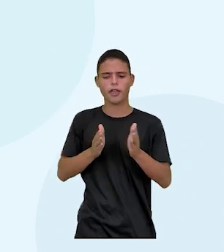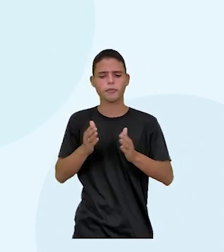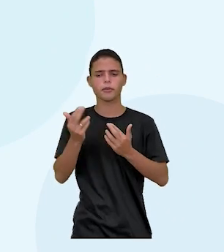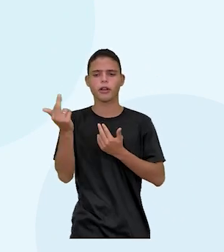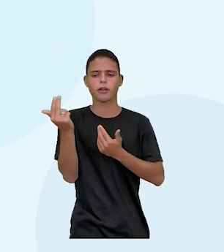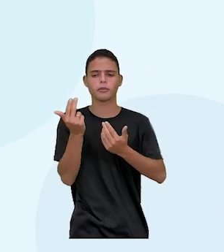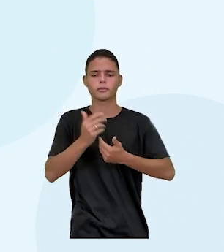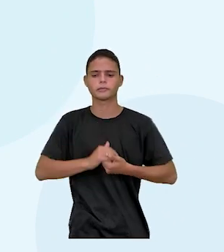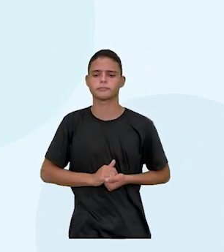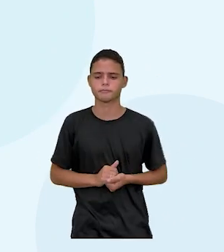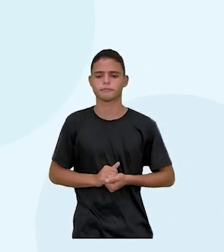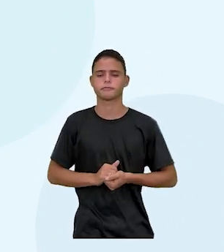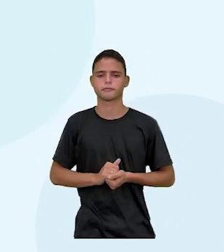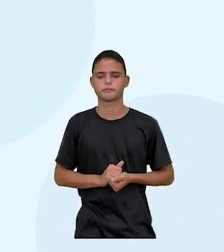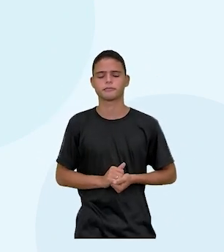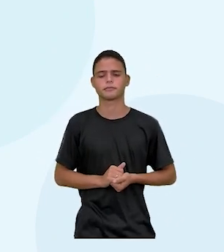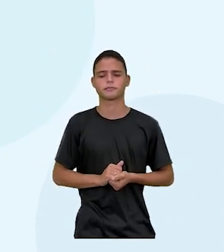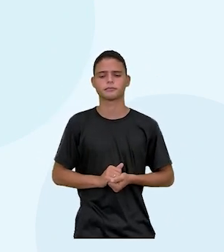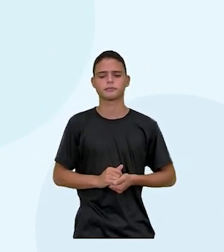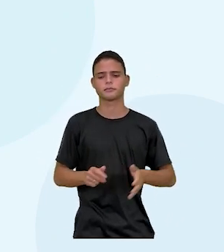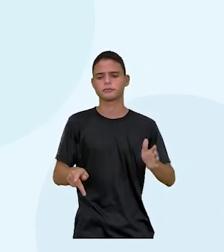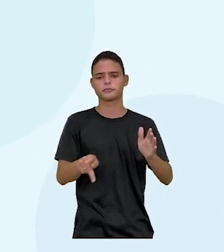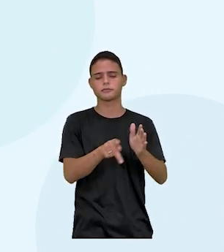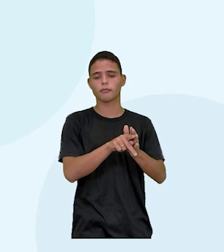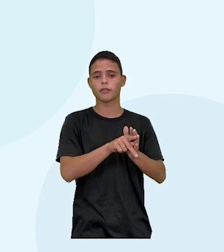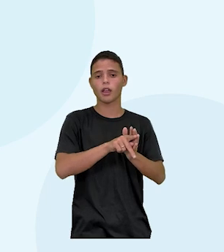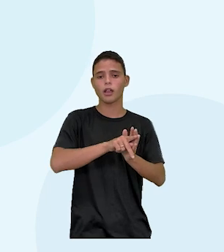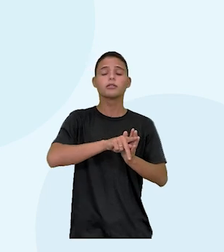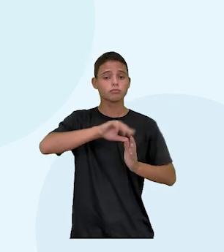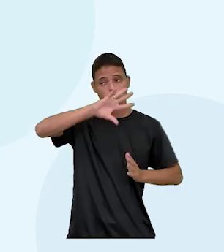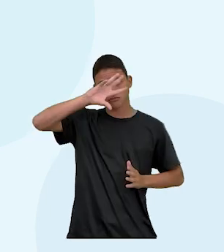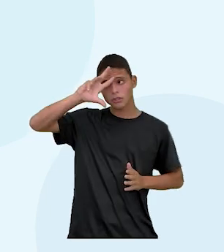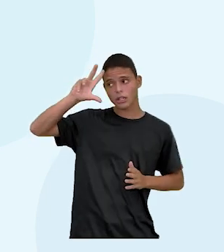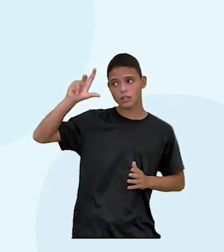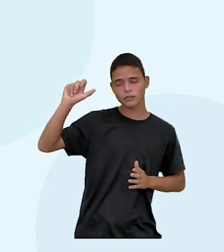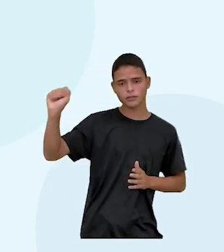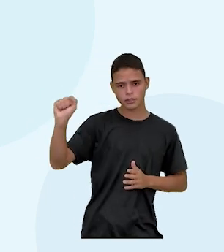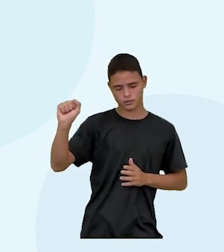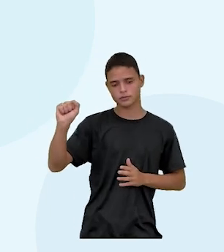E que não é a Canção do Exílio, é a Canção do Africano, de Castro Alves.